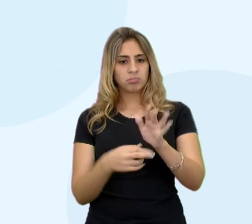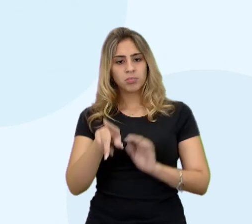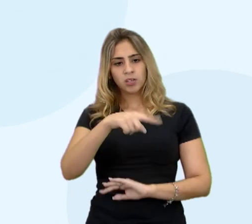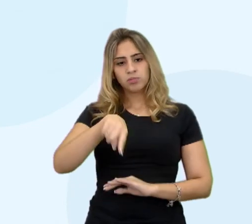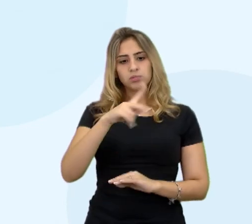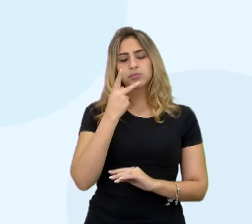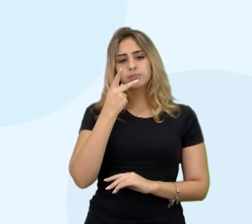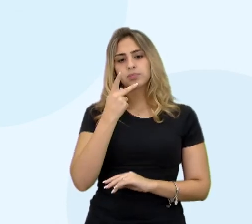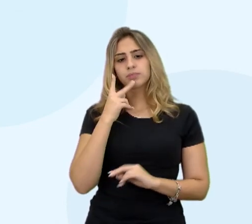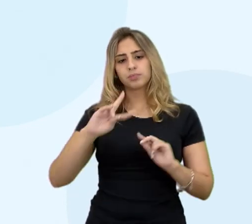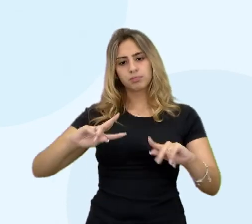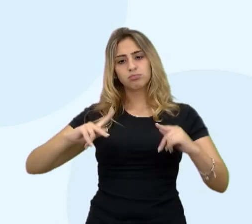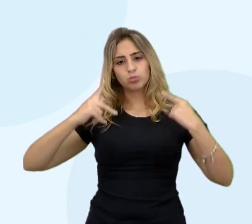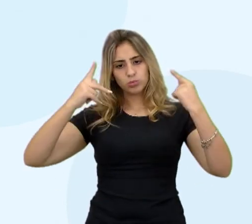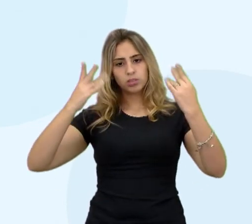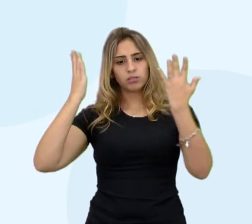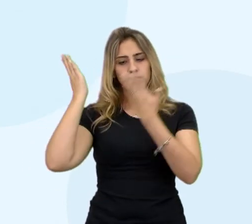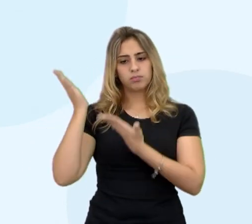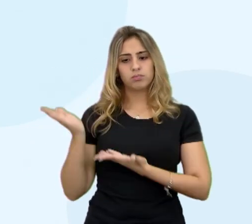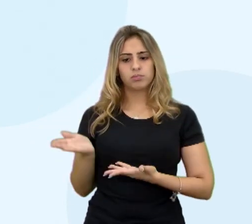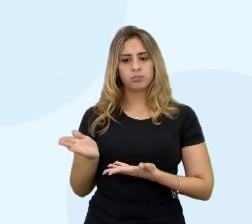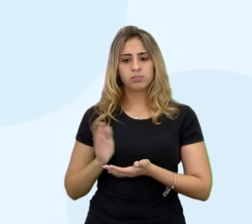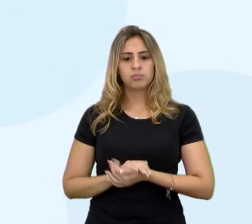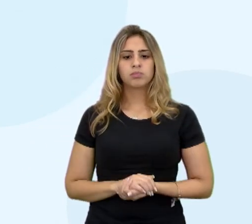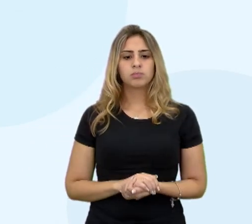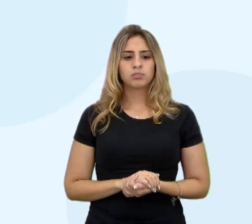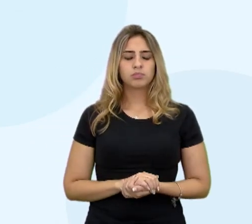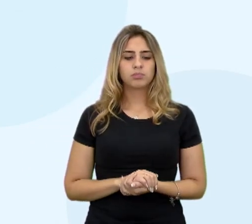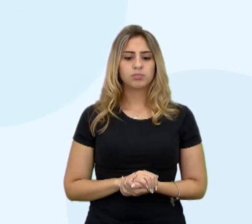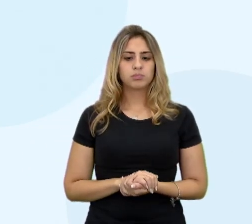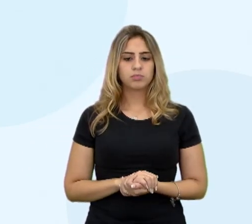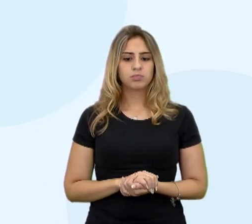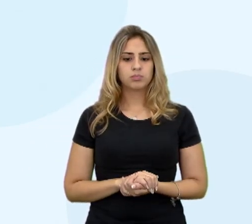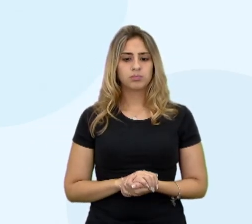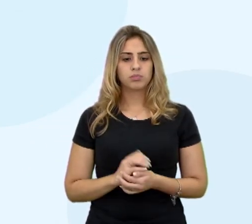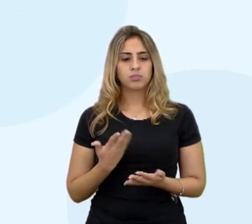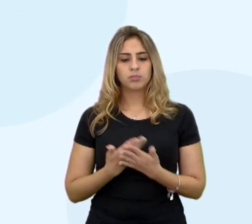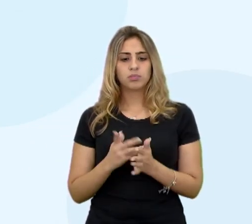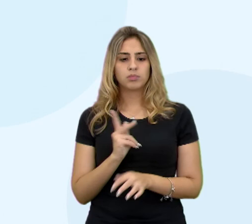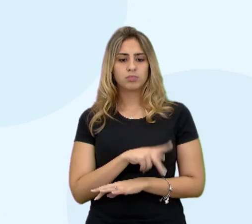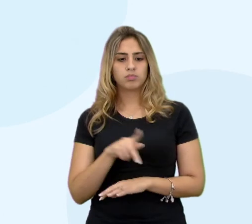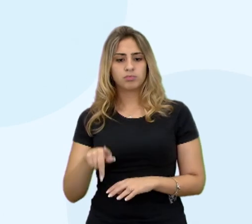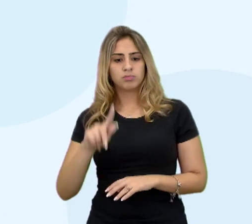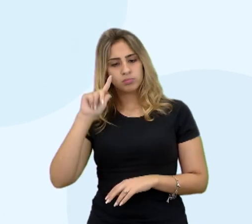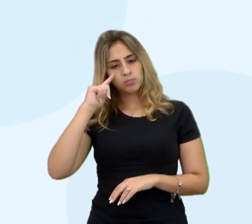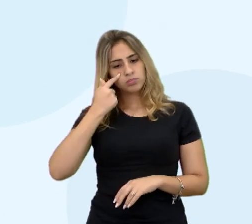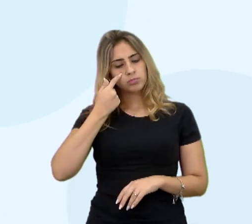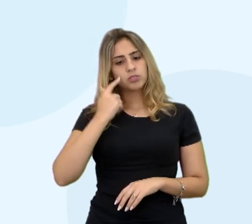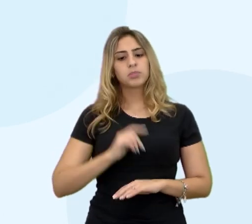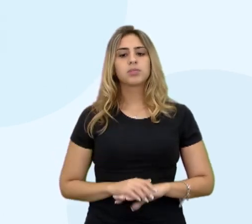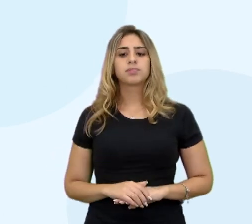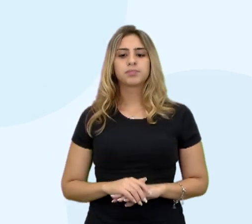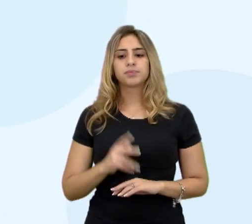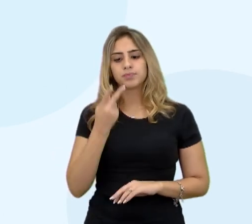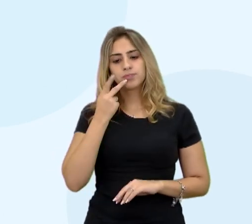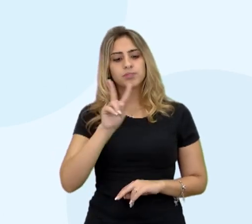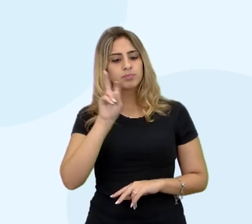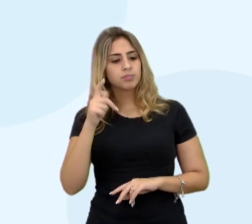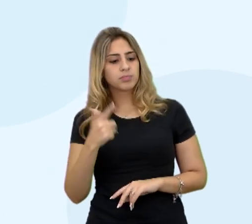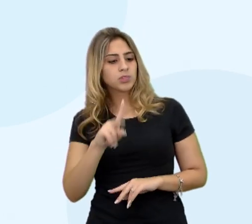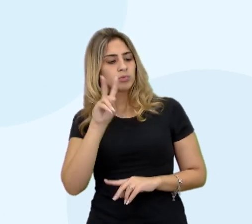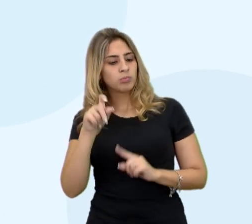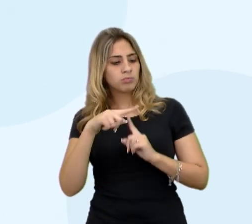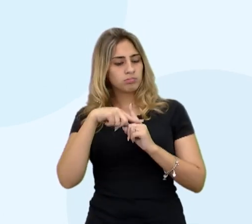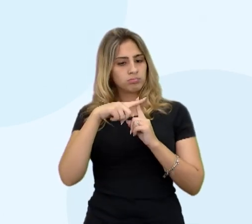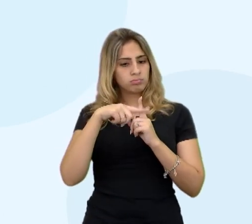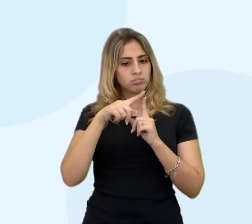falarem, saberem um pouquinho sobre isso. Aqui tem aulas ainda com o professor Giba e o professor Fábio, falando mais sobre